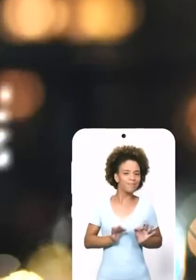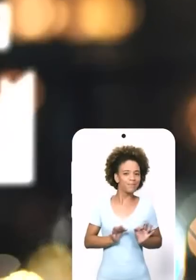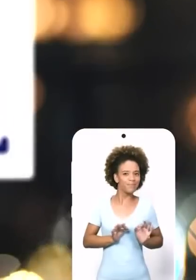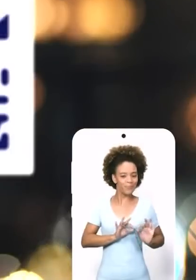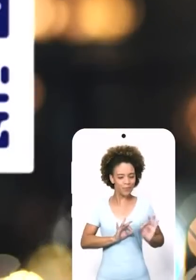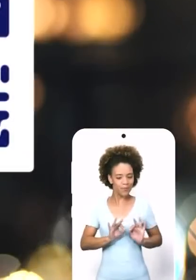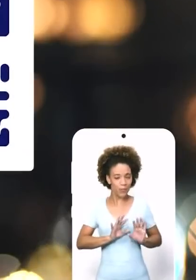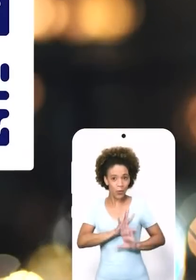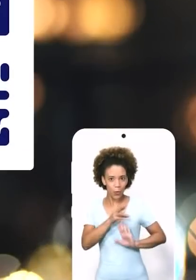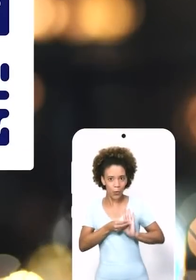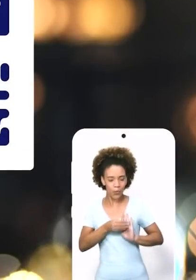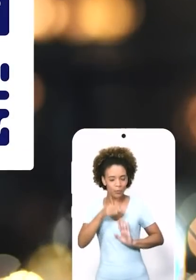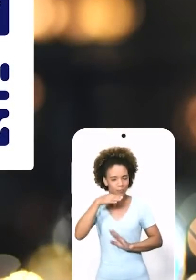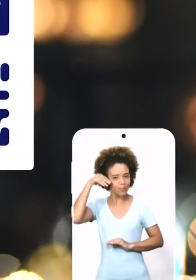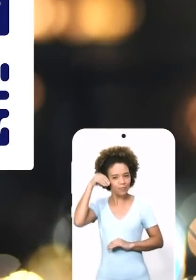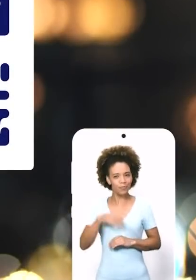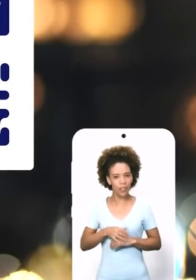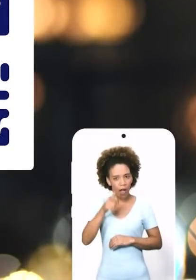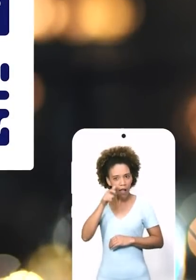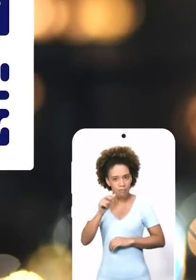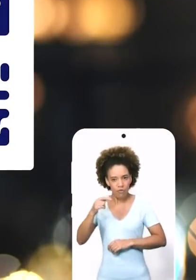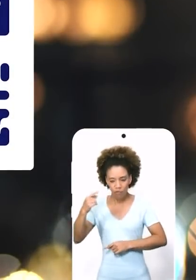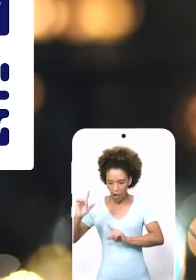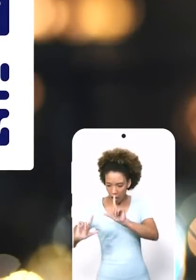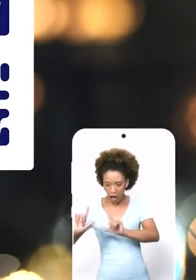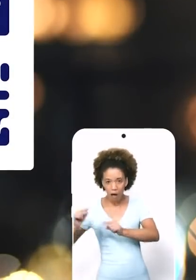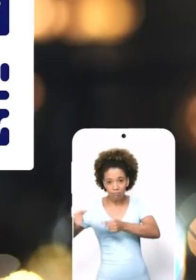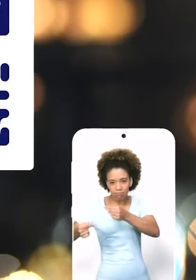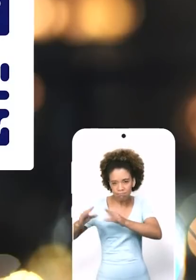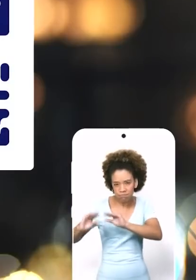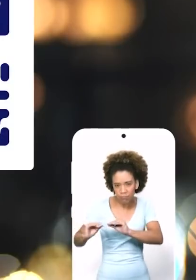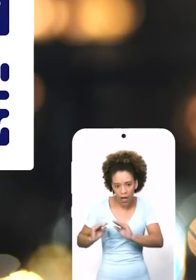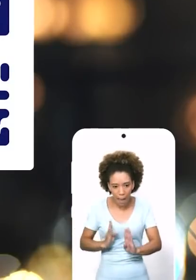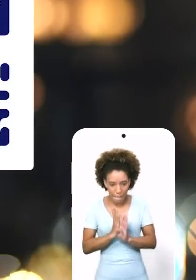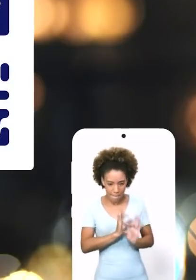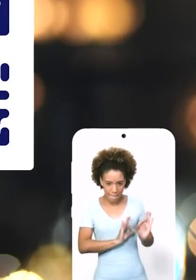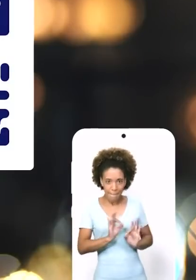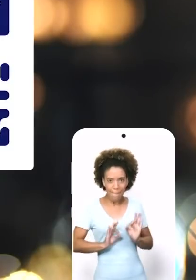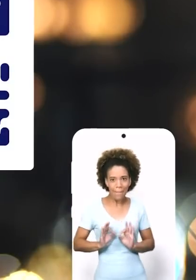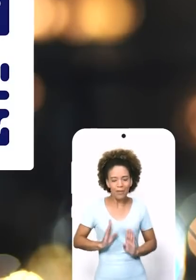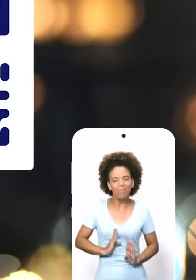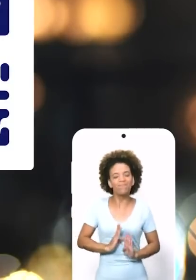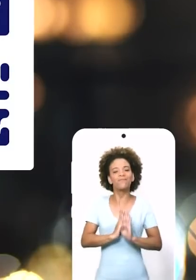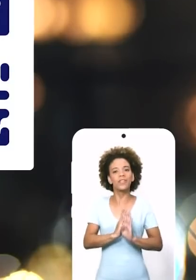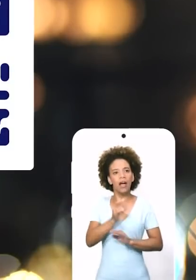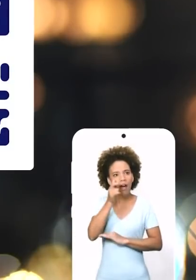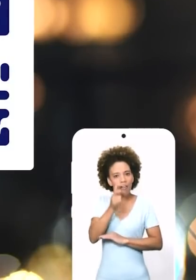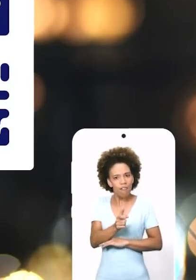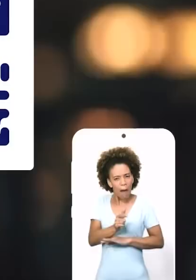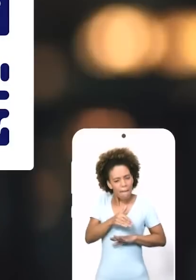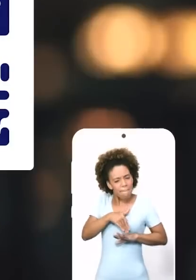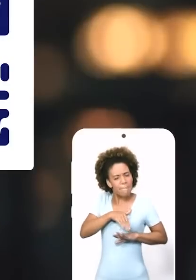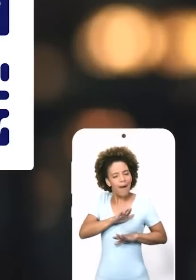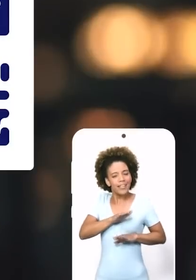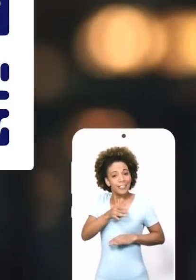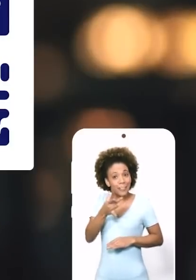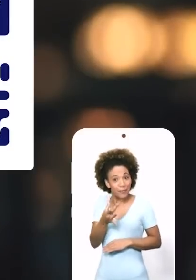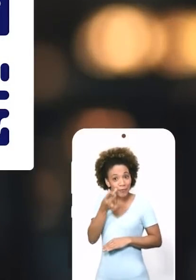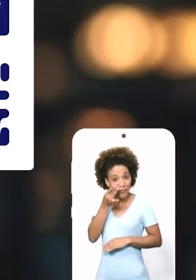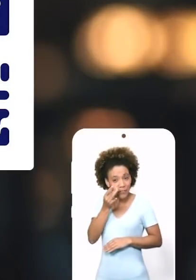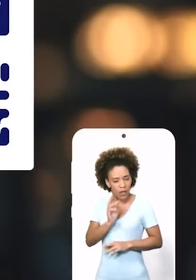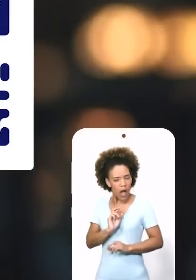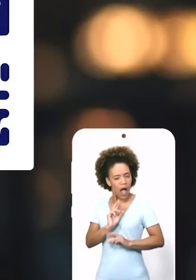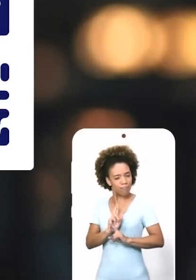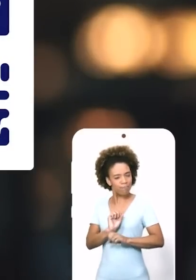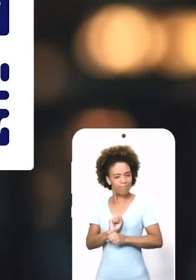Esse é só um pedacinho do programa completo do Ciro Assista o horário eleitoral da noite E se prepare para uma grande surpresa Você vai ver muito